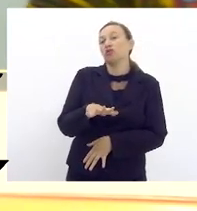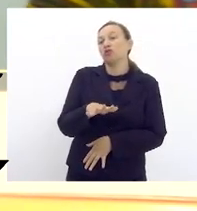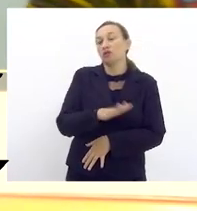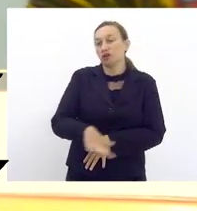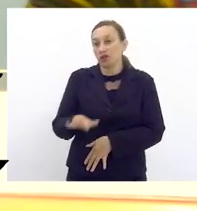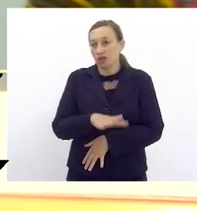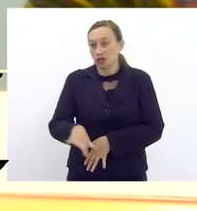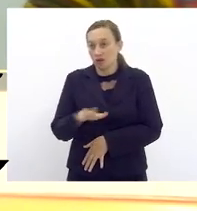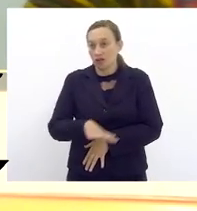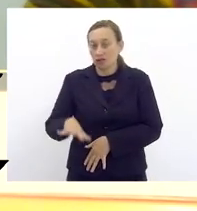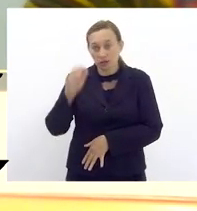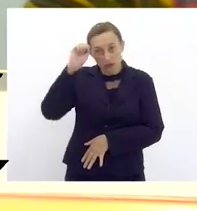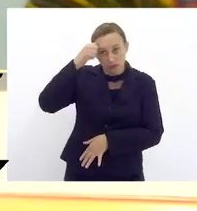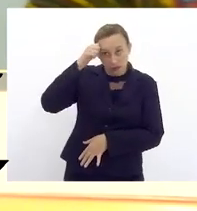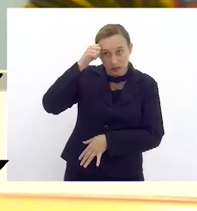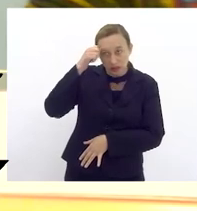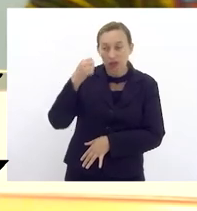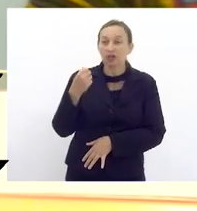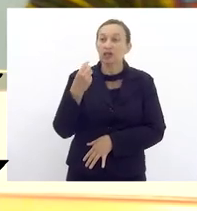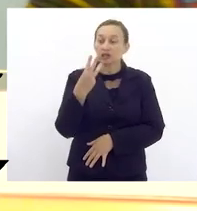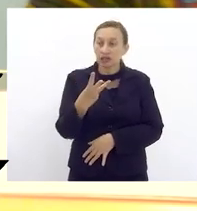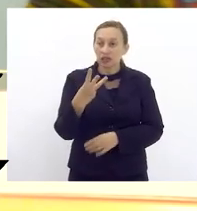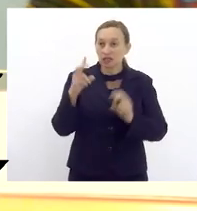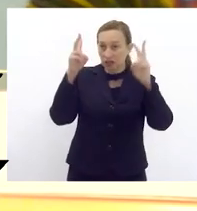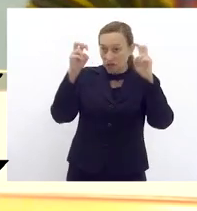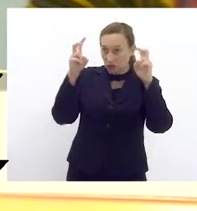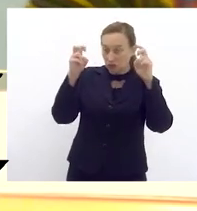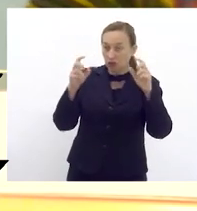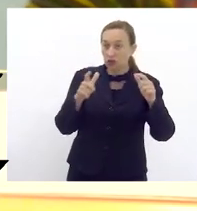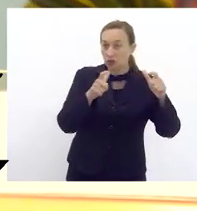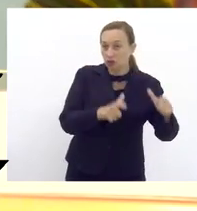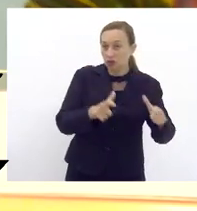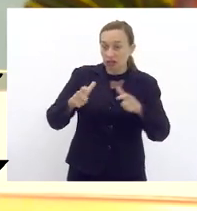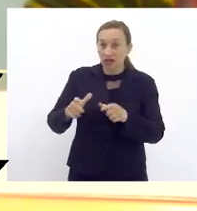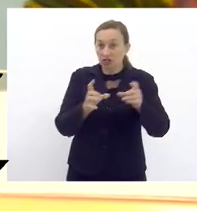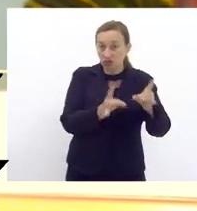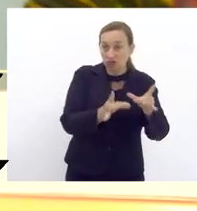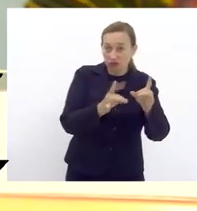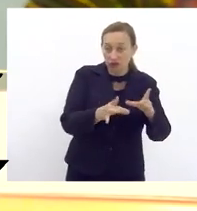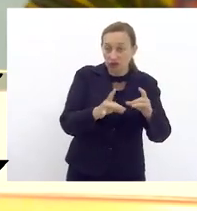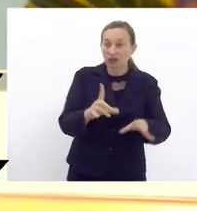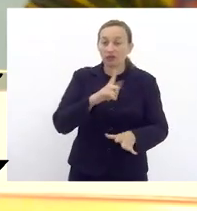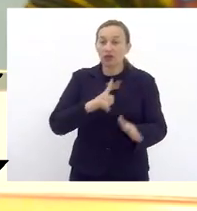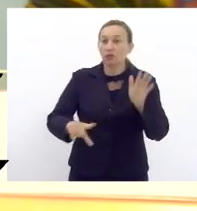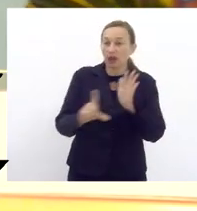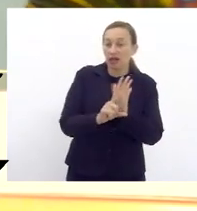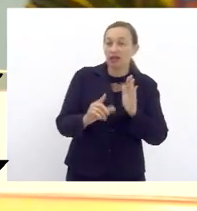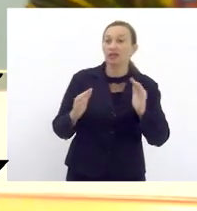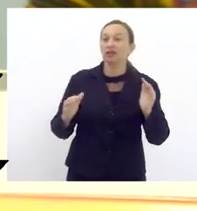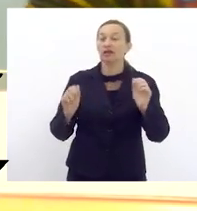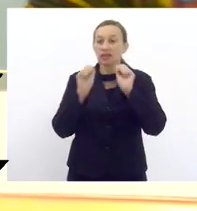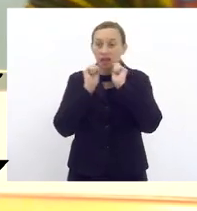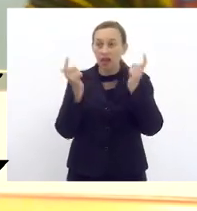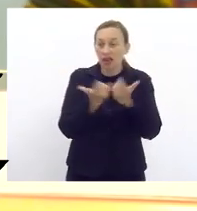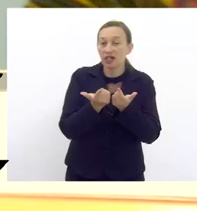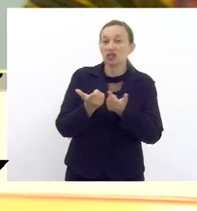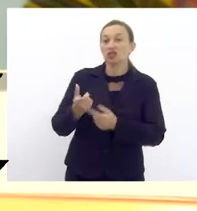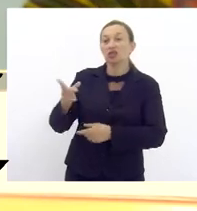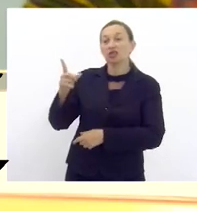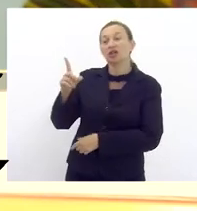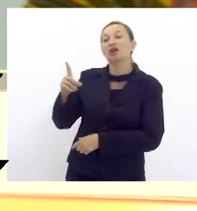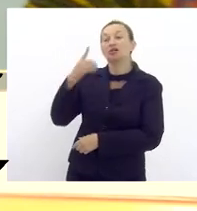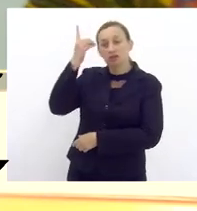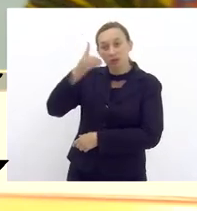Niterói dos quatro casos três foram estabelecimento comercial né existe uma lei na casa inclusive do deputado